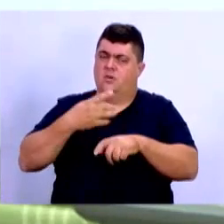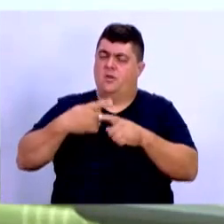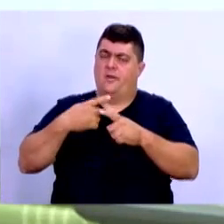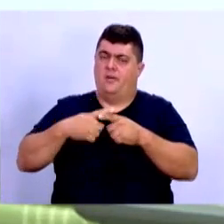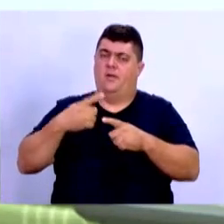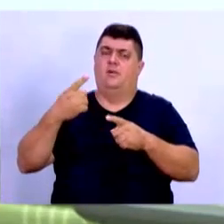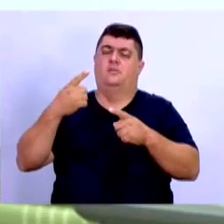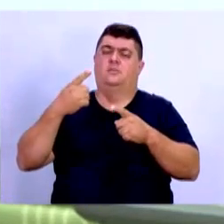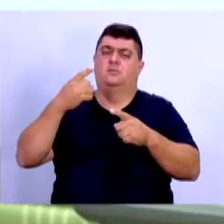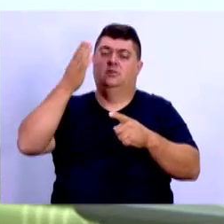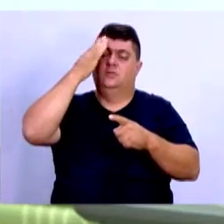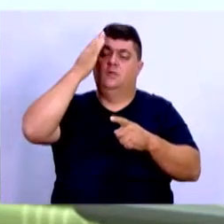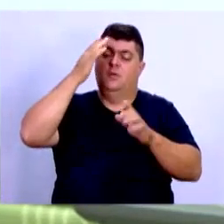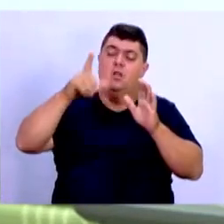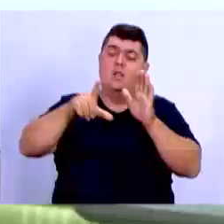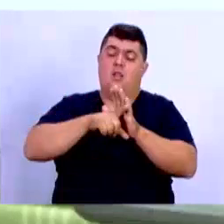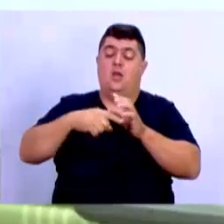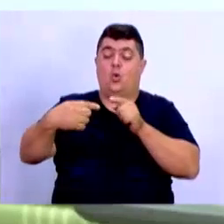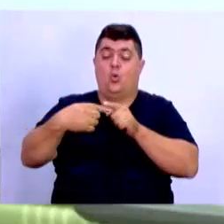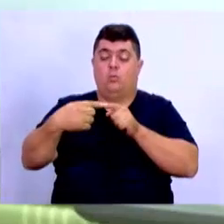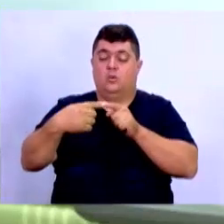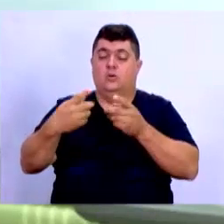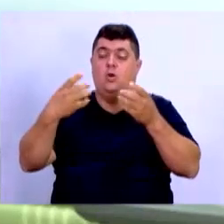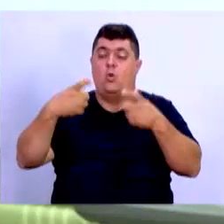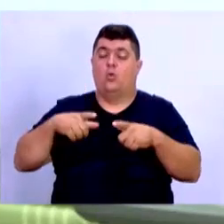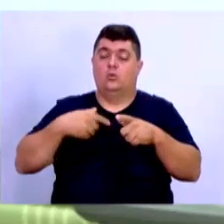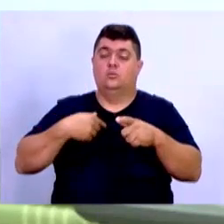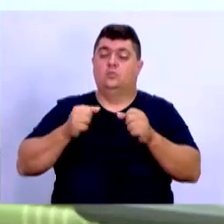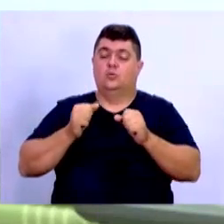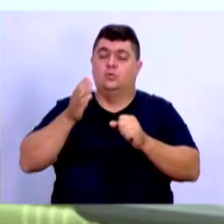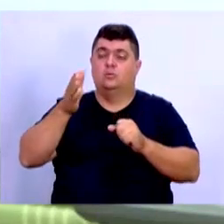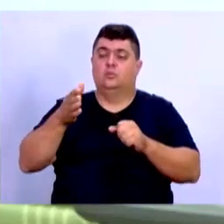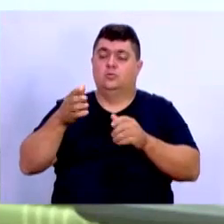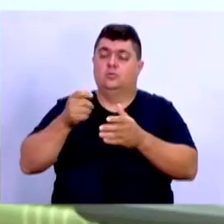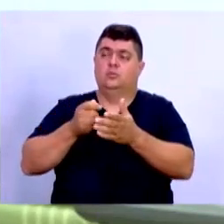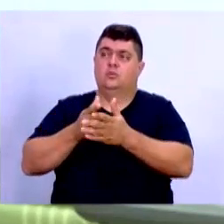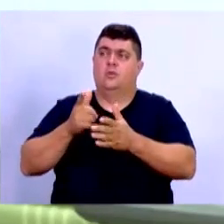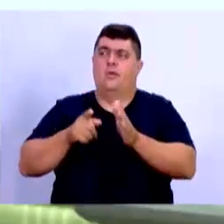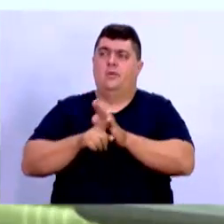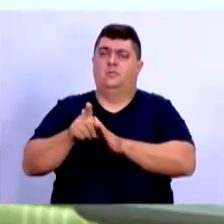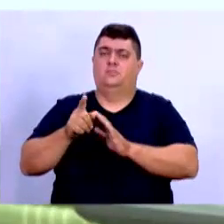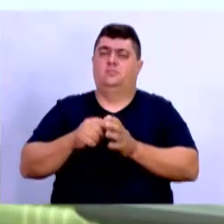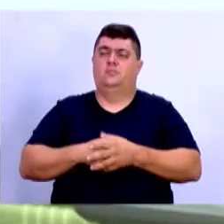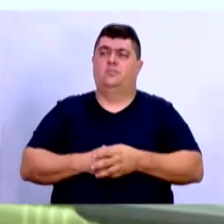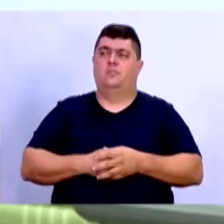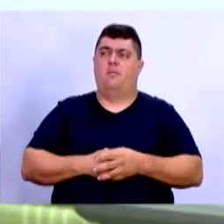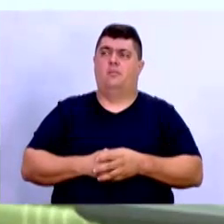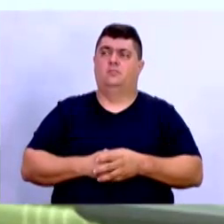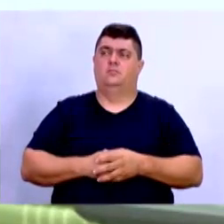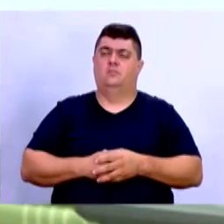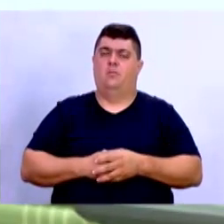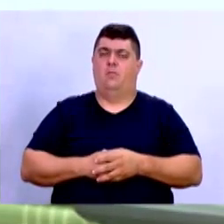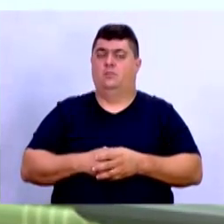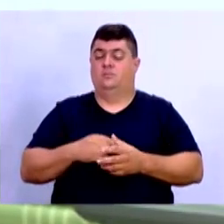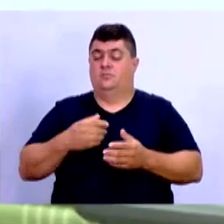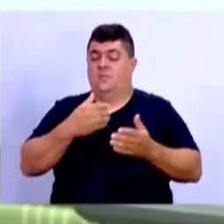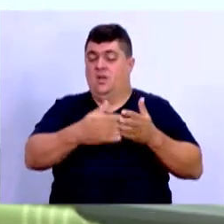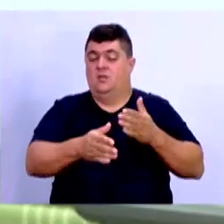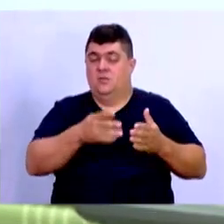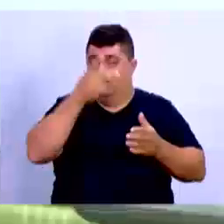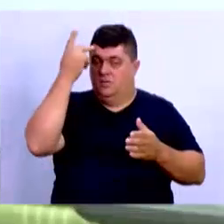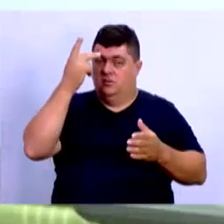específico para saber o que ele pode cobrar, até onde ele pode ir para evitar qualquer tipo de constrangimento para o cliente. E, de repente, perder aquele